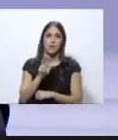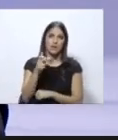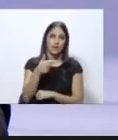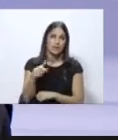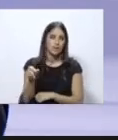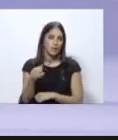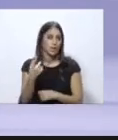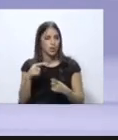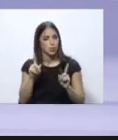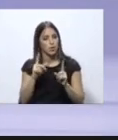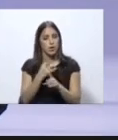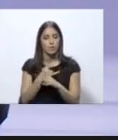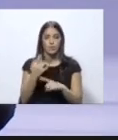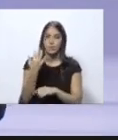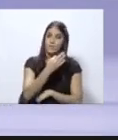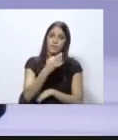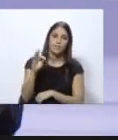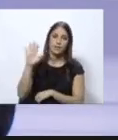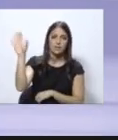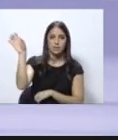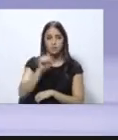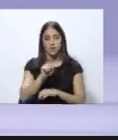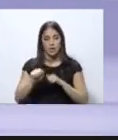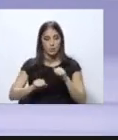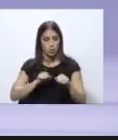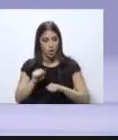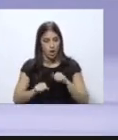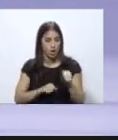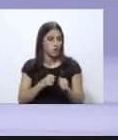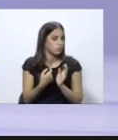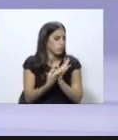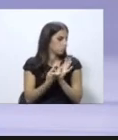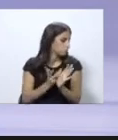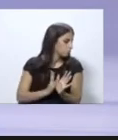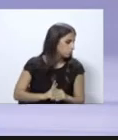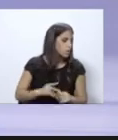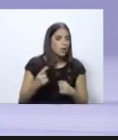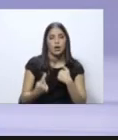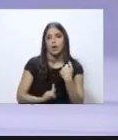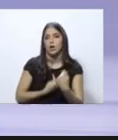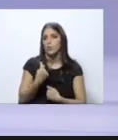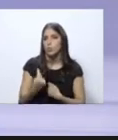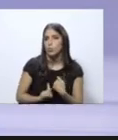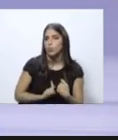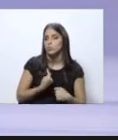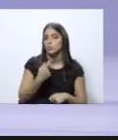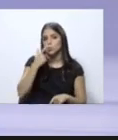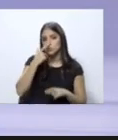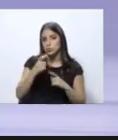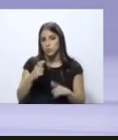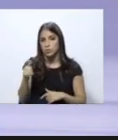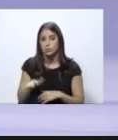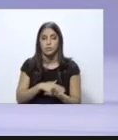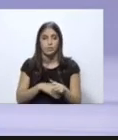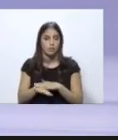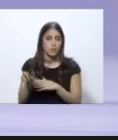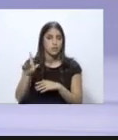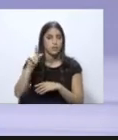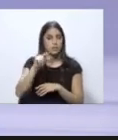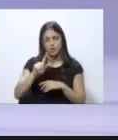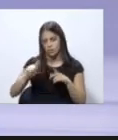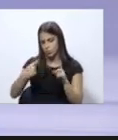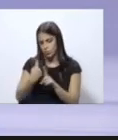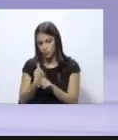vão recrutar a França, os motards, etc., alguns dos elementos que fazem a cobertura, mesmo operadores,